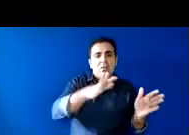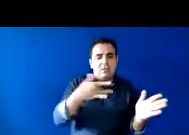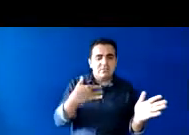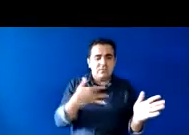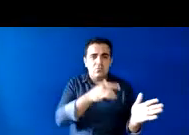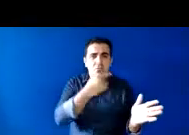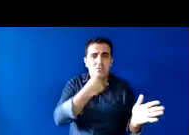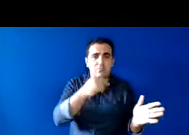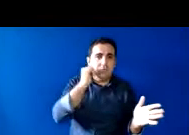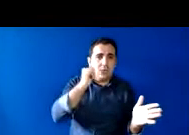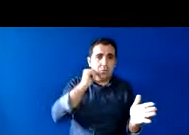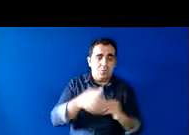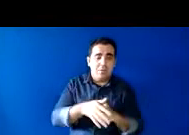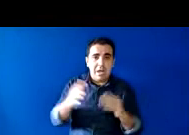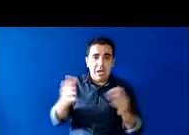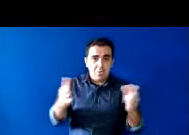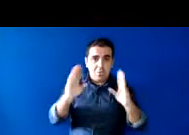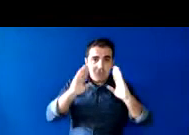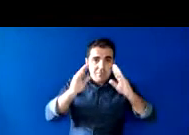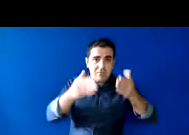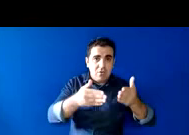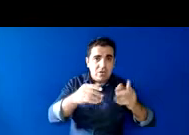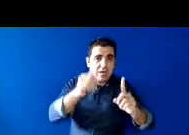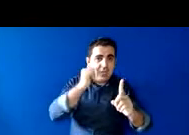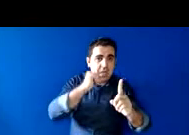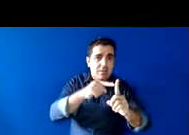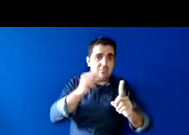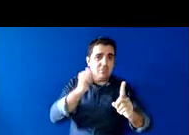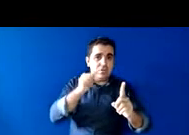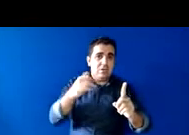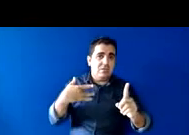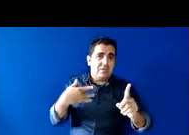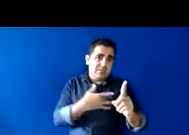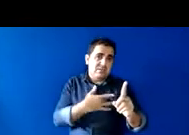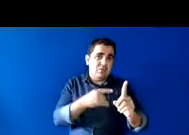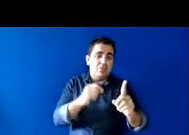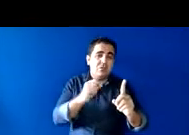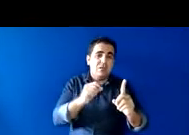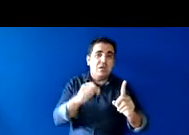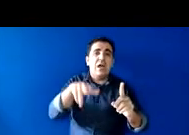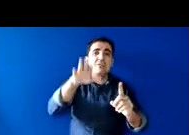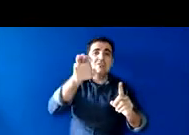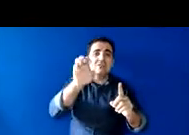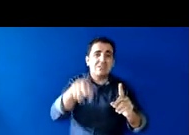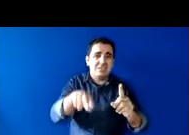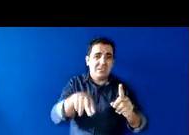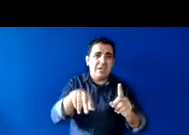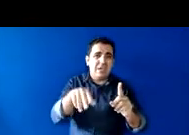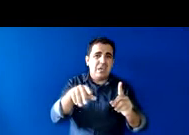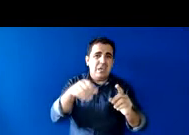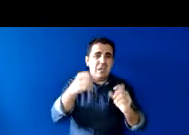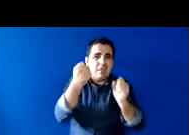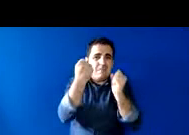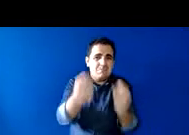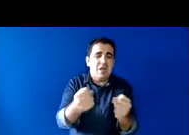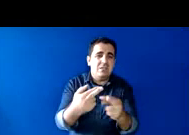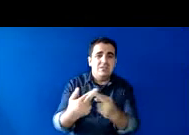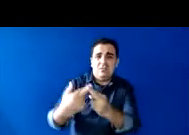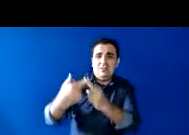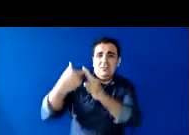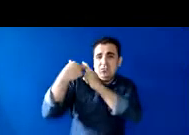nós vamos focar a saúde das mulheres, que é a quem recai um peso maior